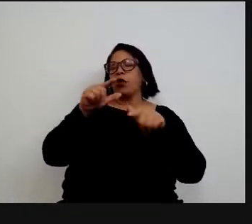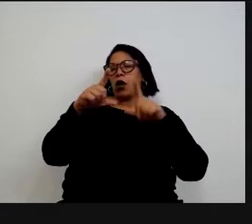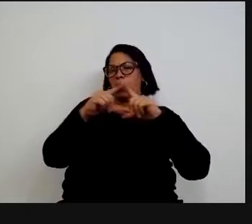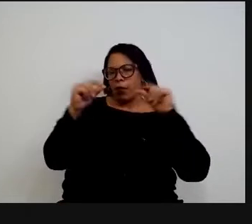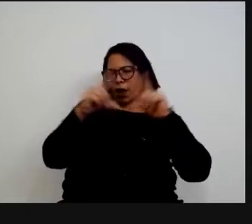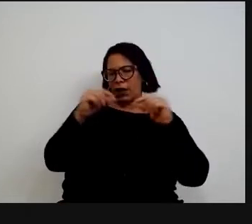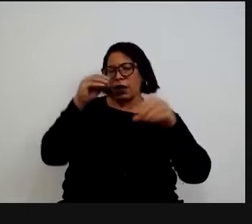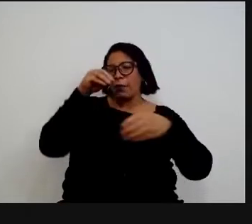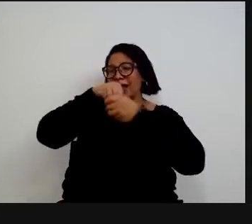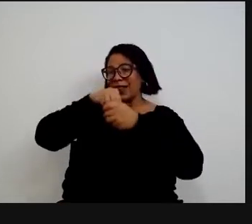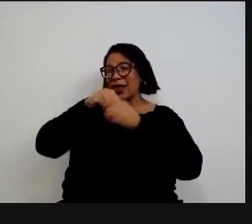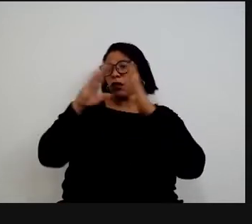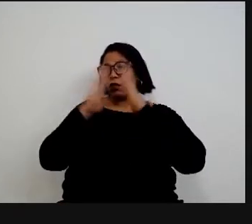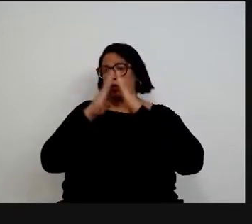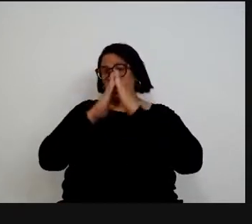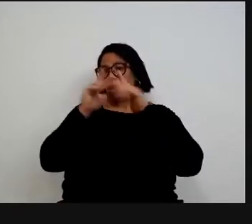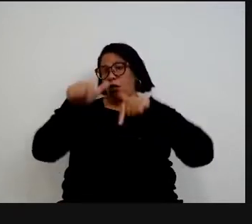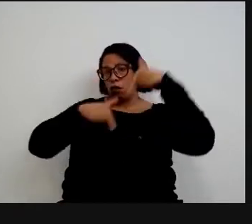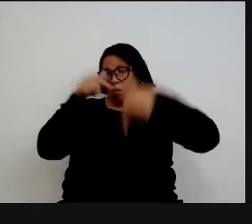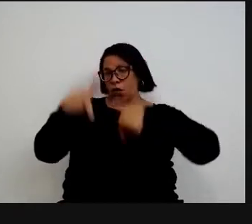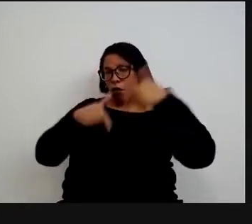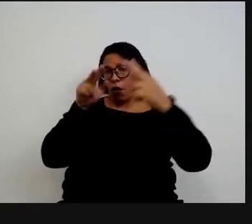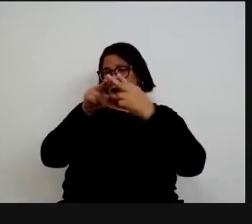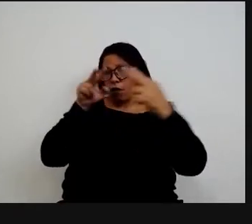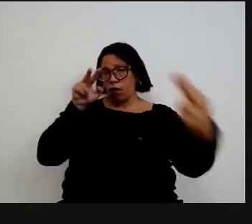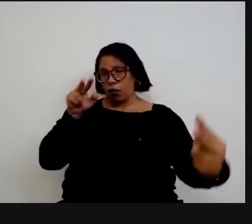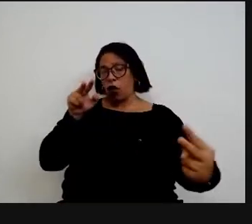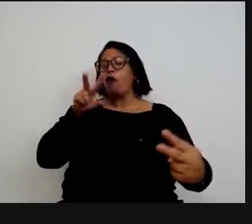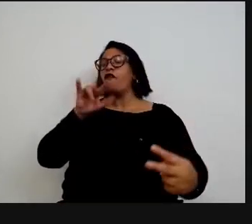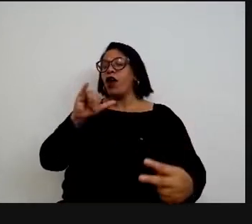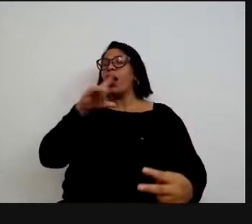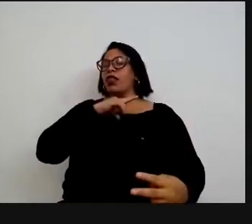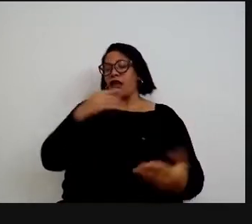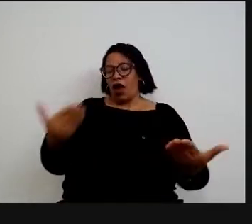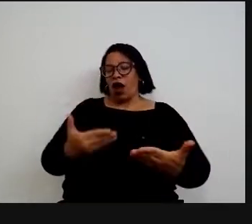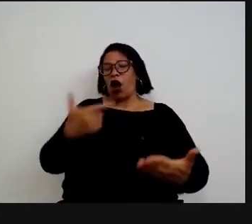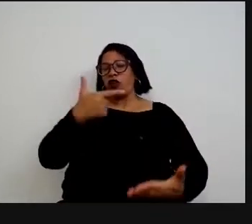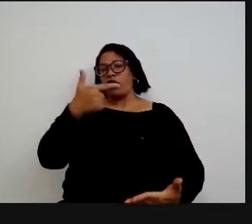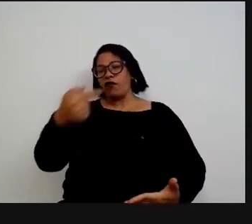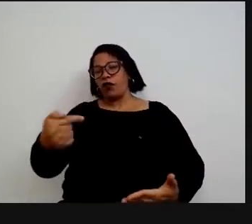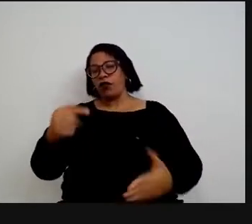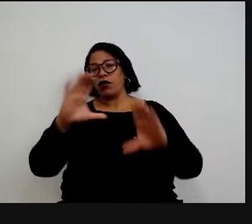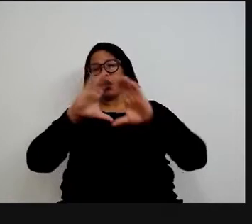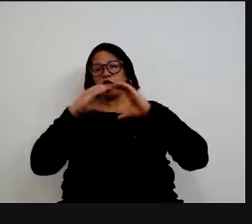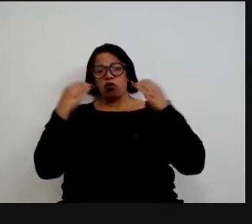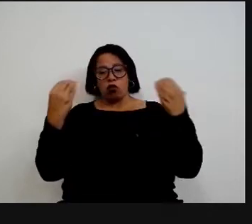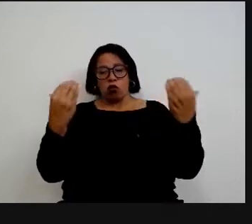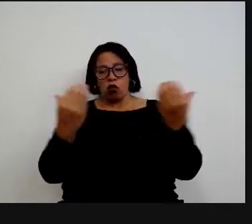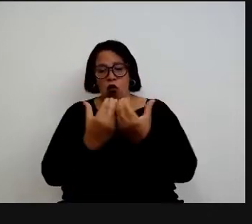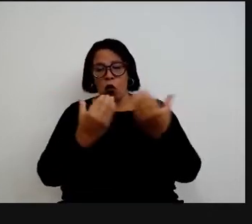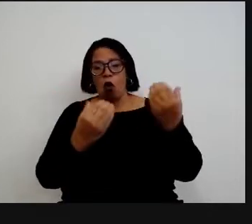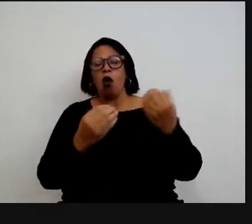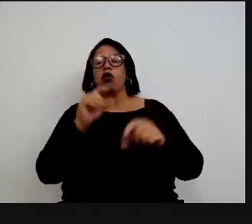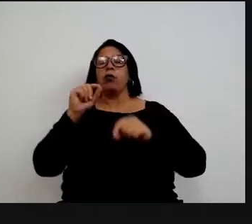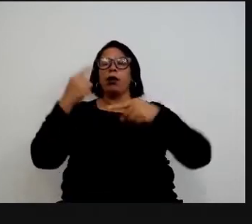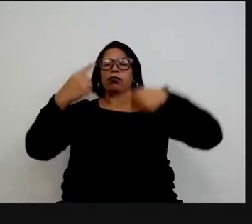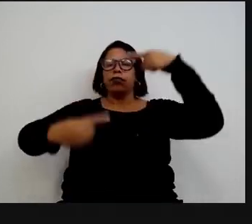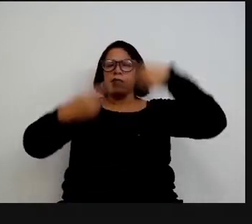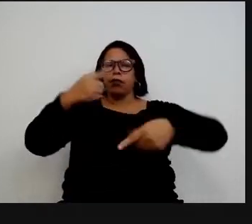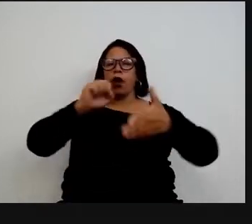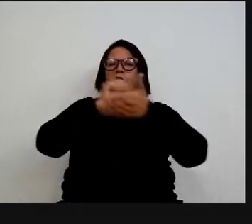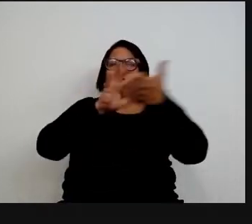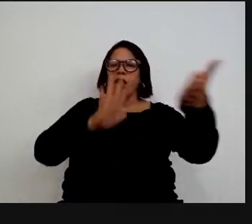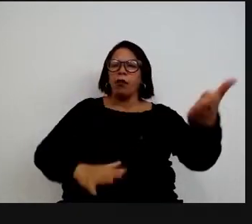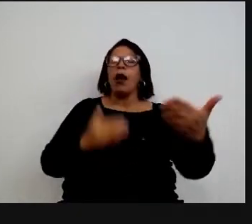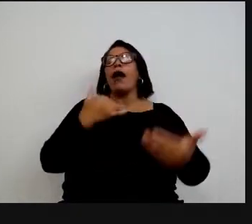estão em full-time teletrabalho, se encontram, né, e nós fazemos uma série de atividades com eles para não